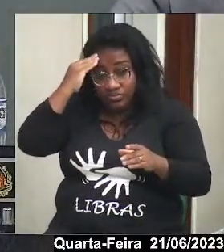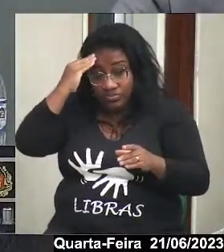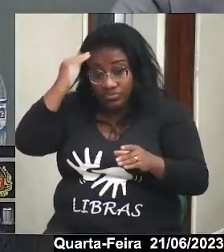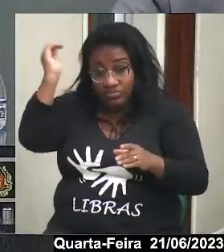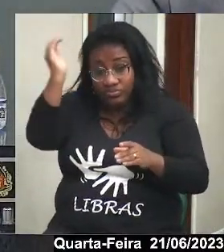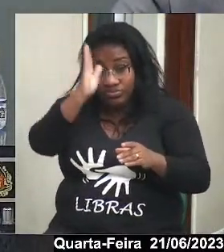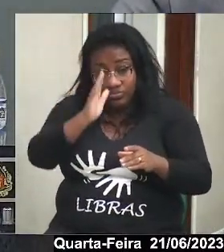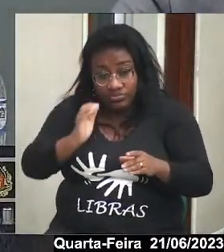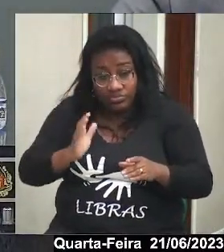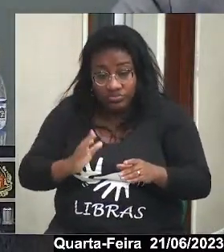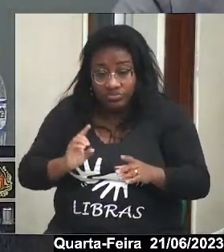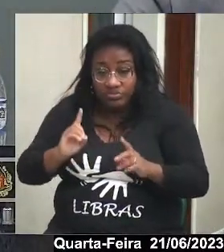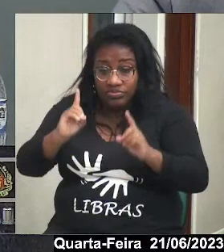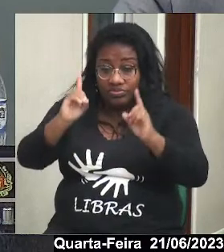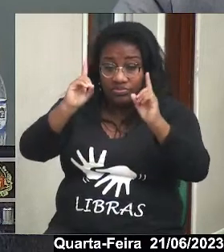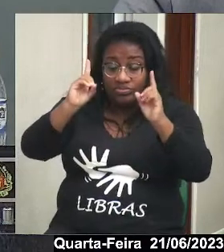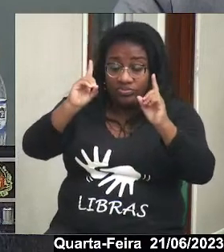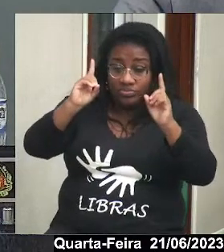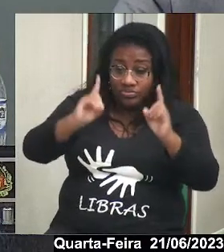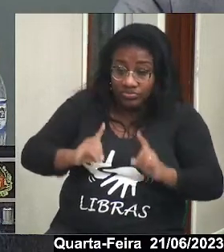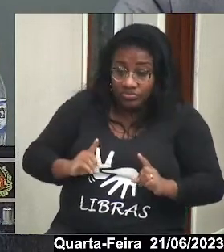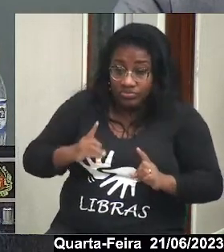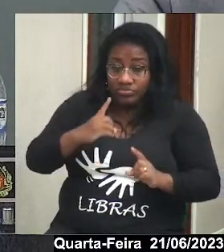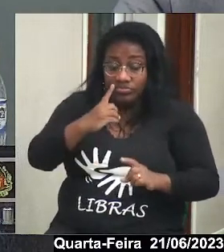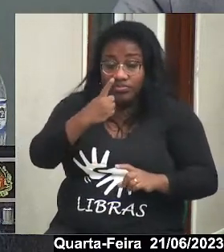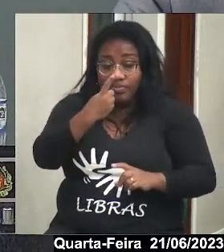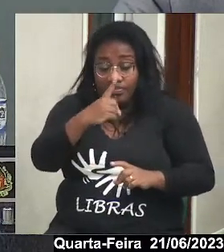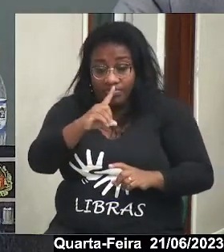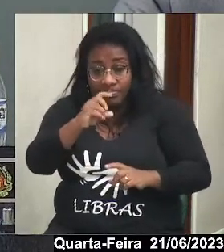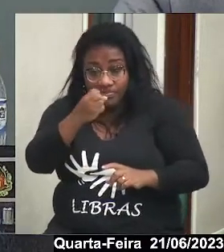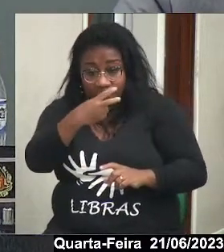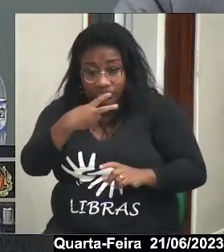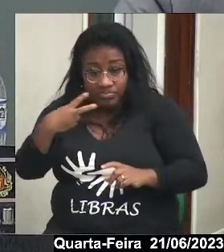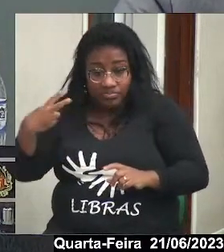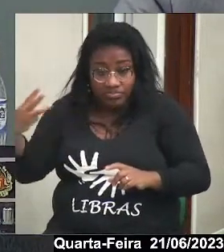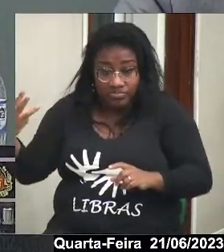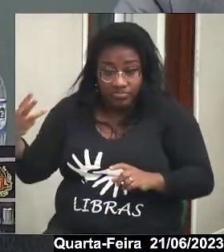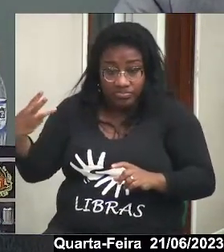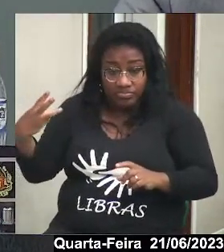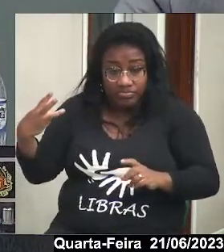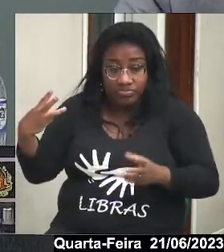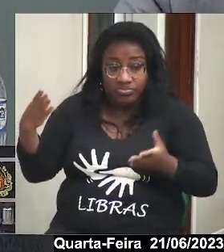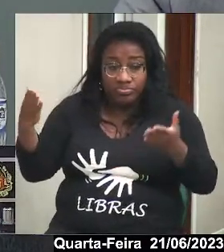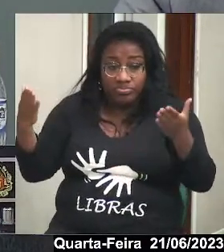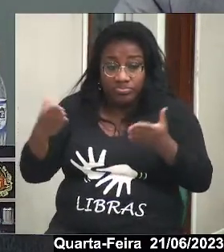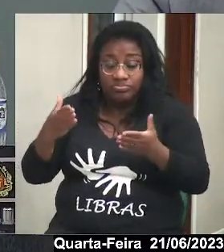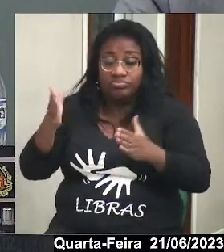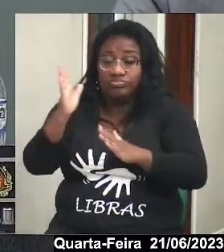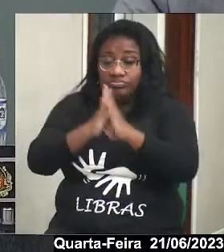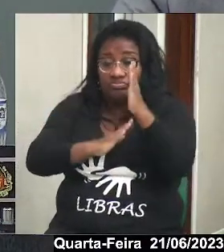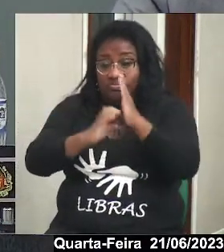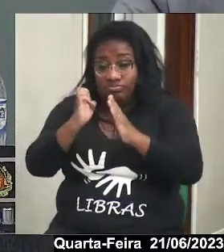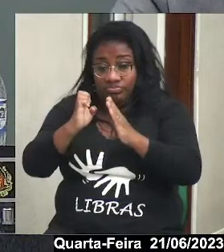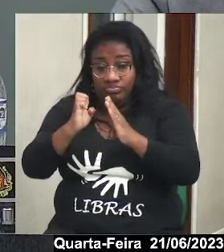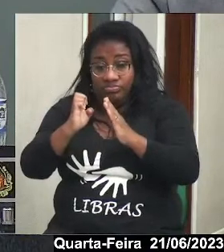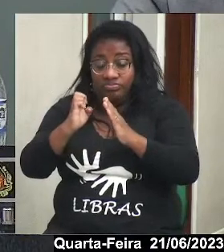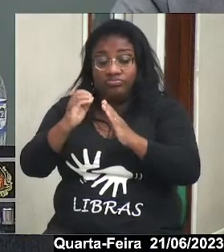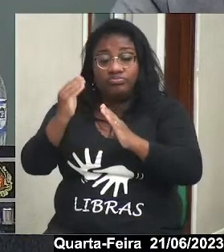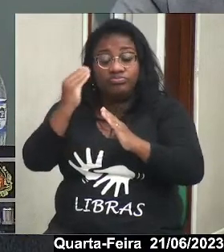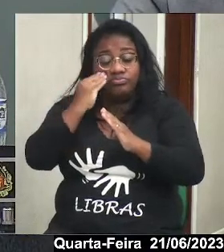República Federativa do Brasil, de 5 de outubro de 1988, considerando a Lei Orgânica do Município de Embu das